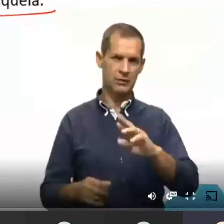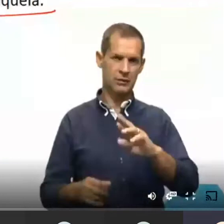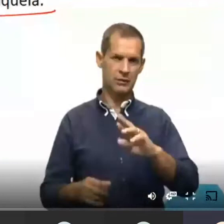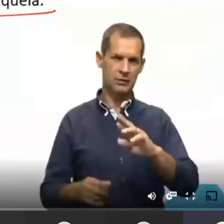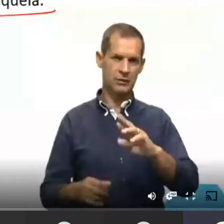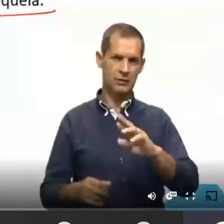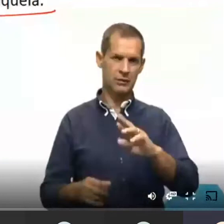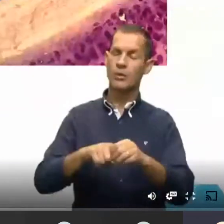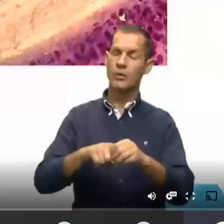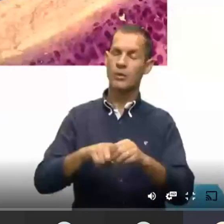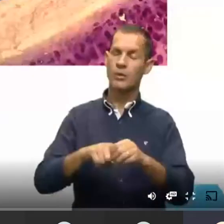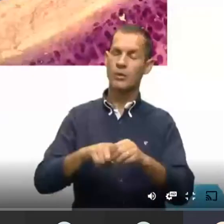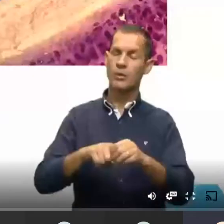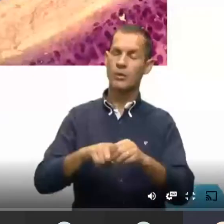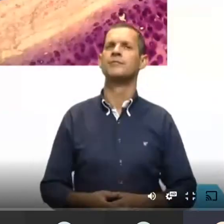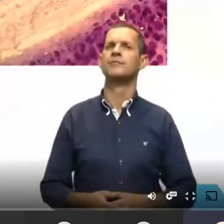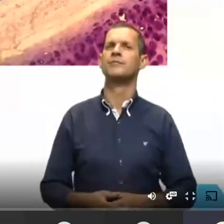Vamos continuar?